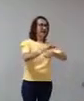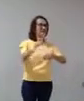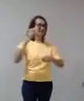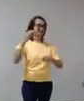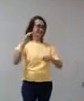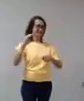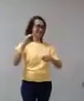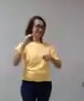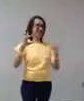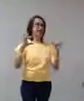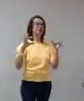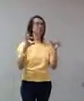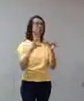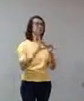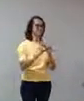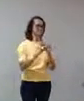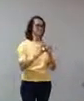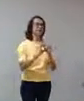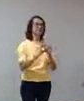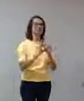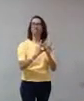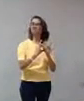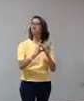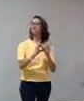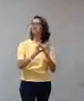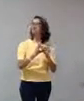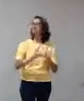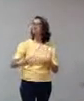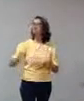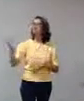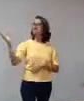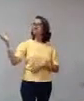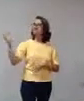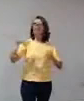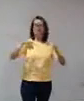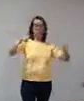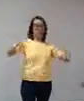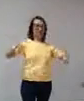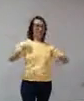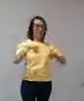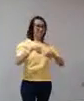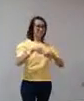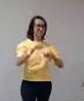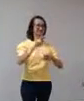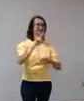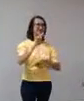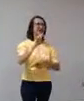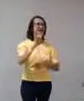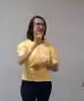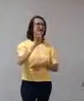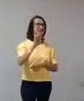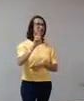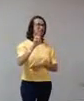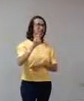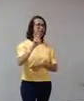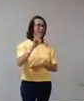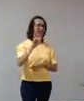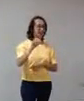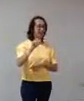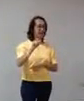essa foi, então, como ficou na URGS, no saguão da reitoria. Aqui sobe para todos os